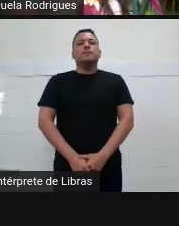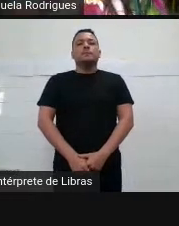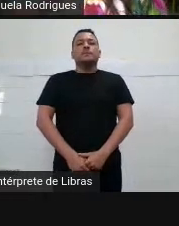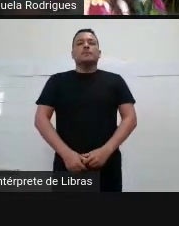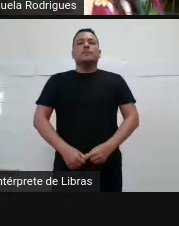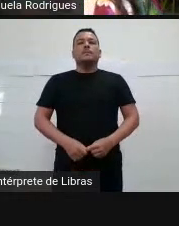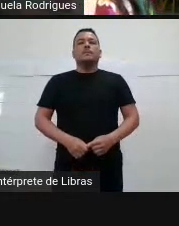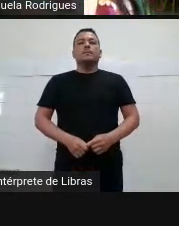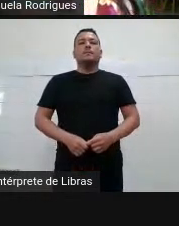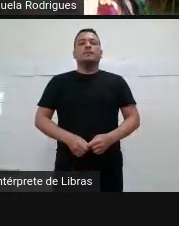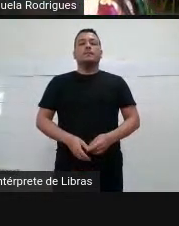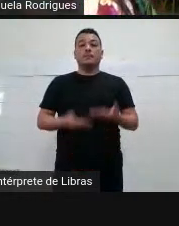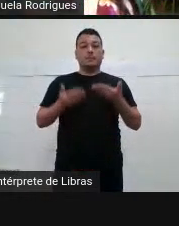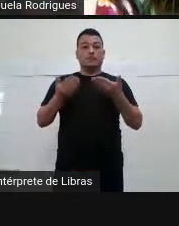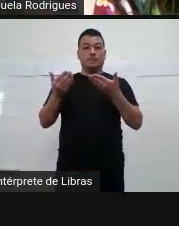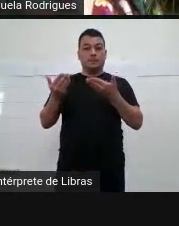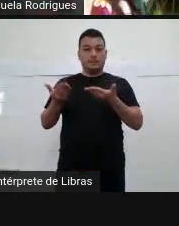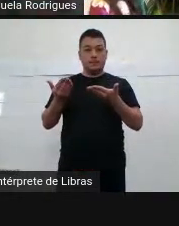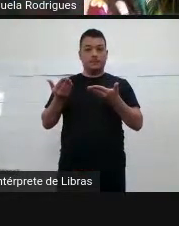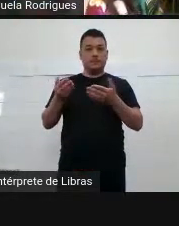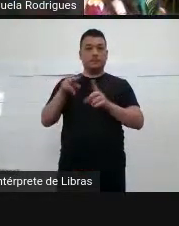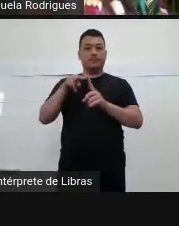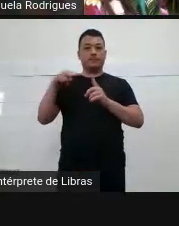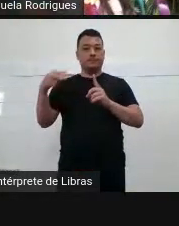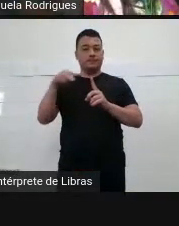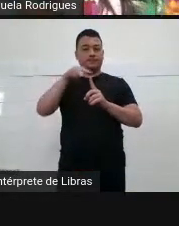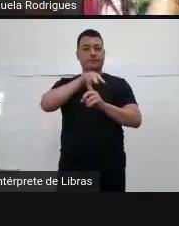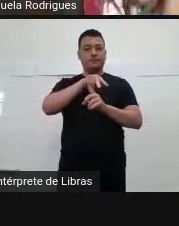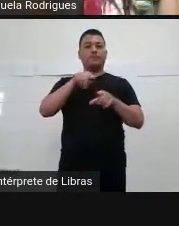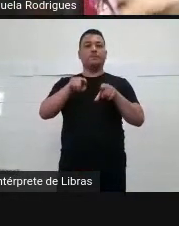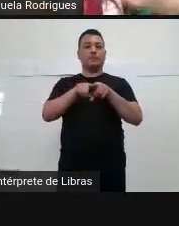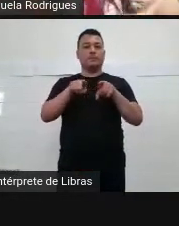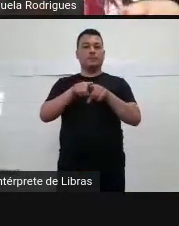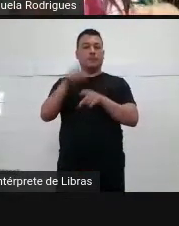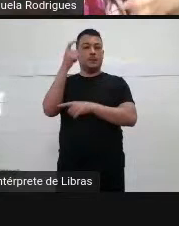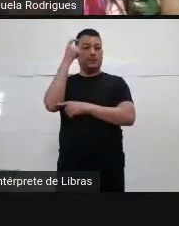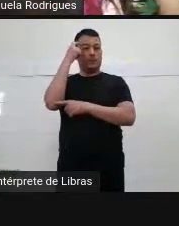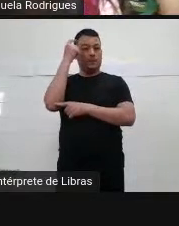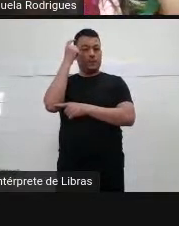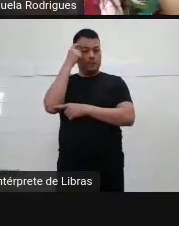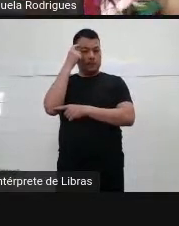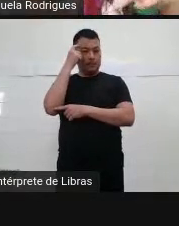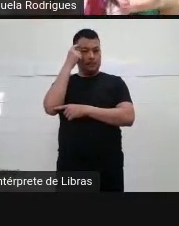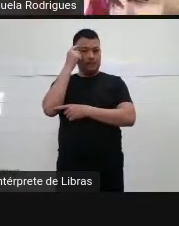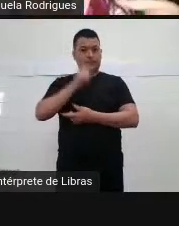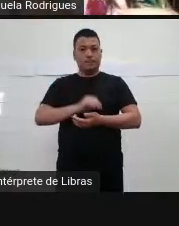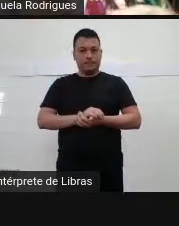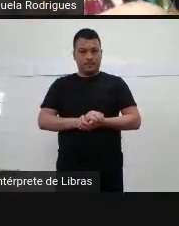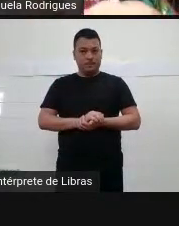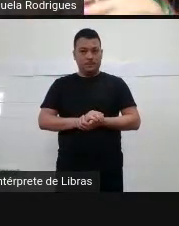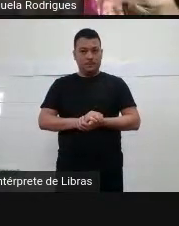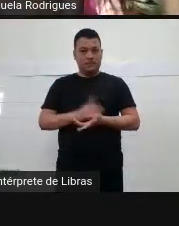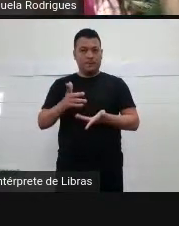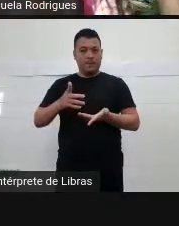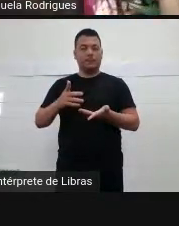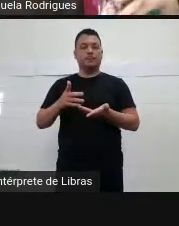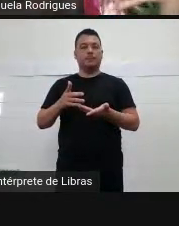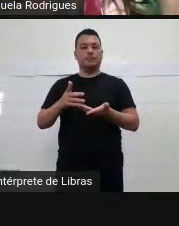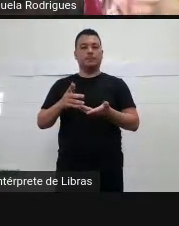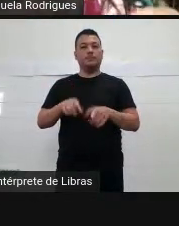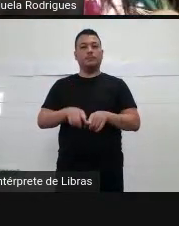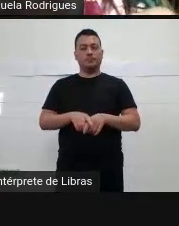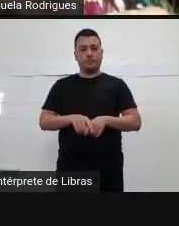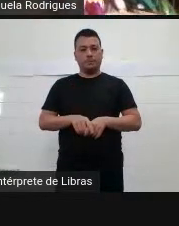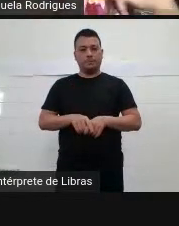E é justamente nessa perspectiva de pensar como, né, os discursos